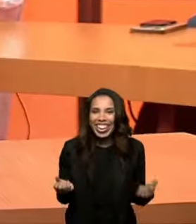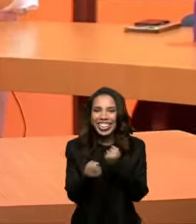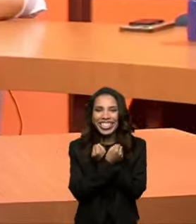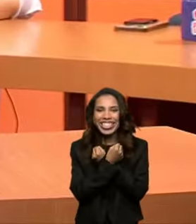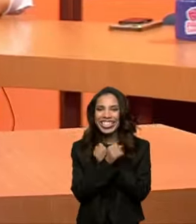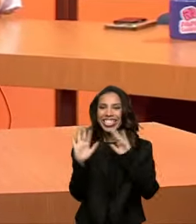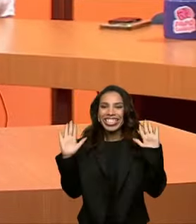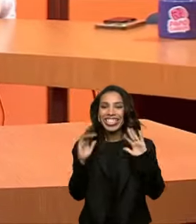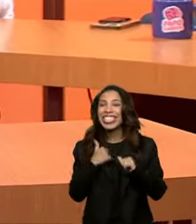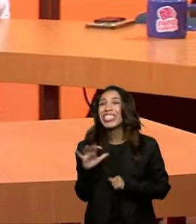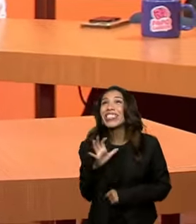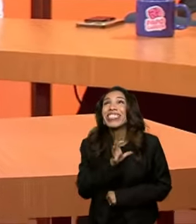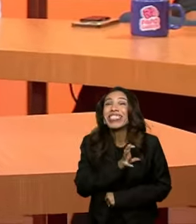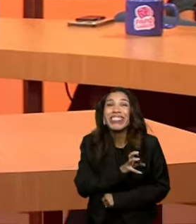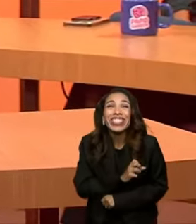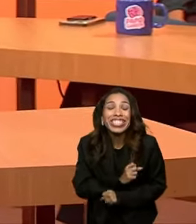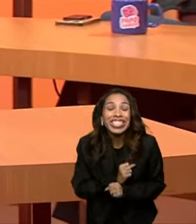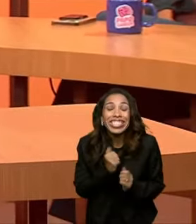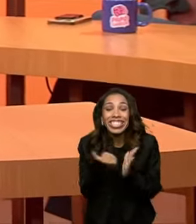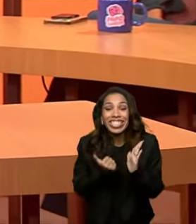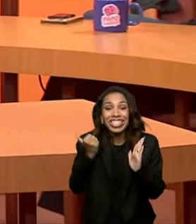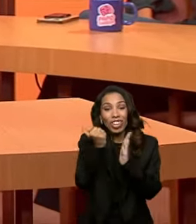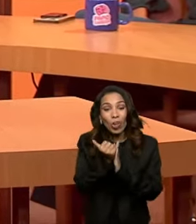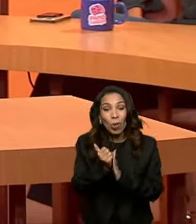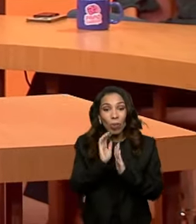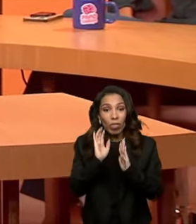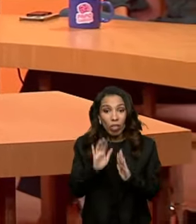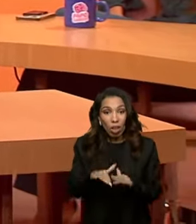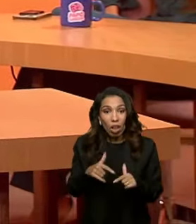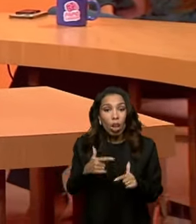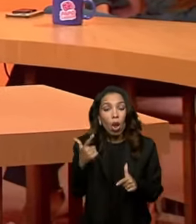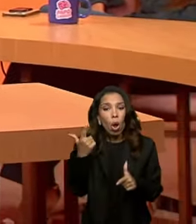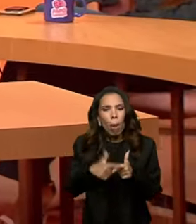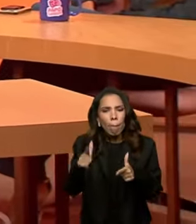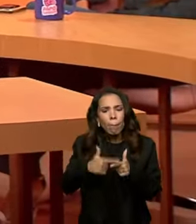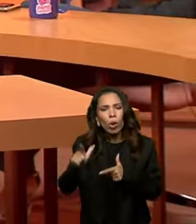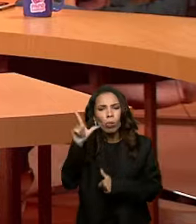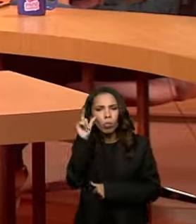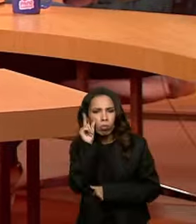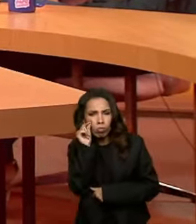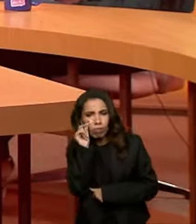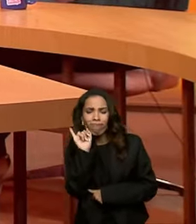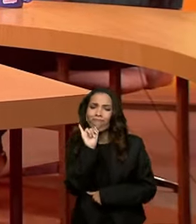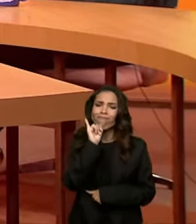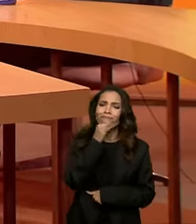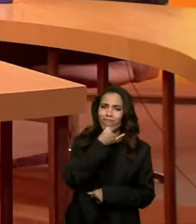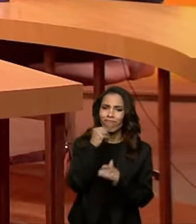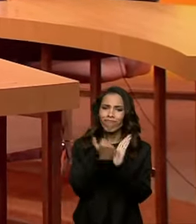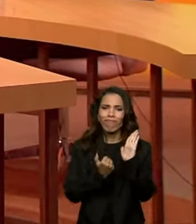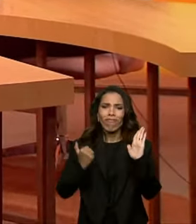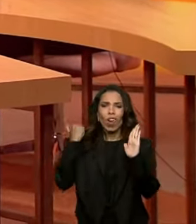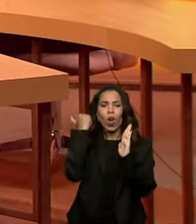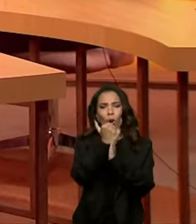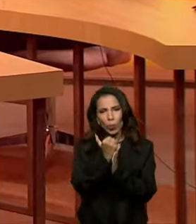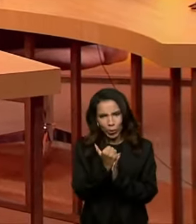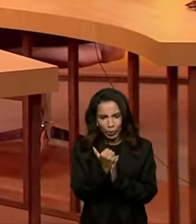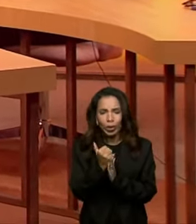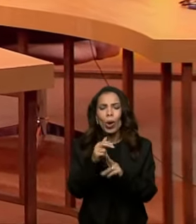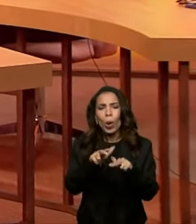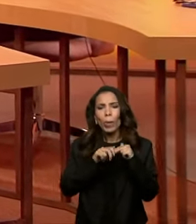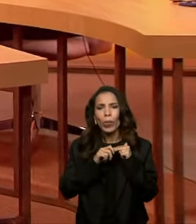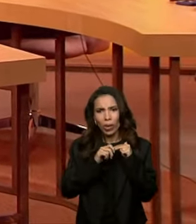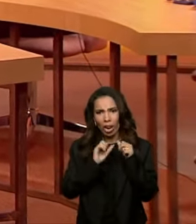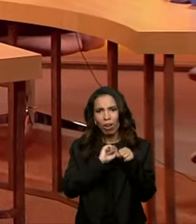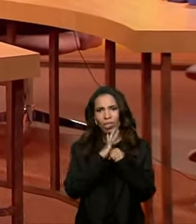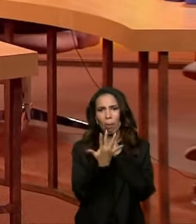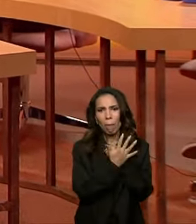Ai, que eu tô amando tanto. Olha só, gente. Os problemas com o sono, infelizmente, aumentaram muito com a pandemia do